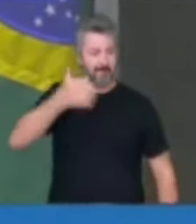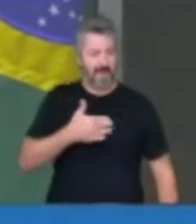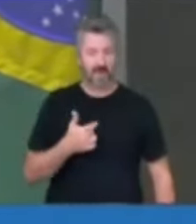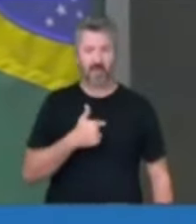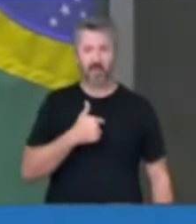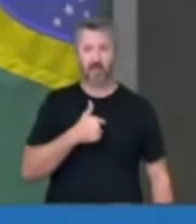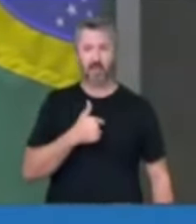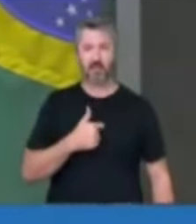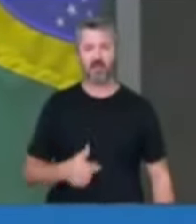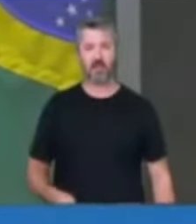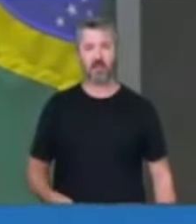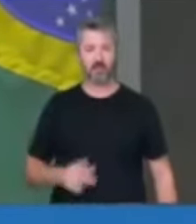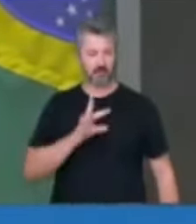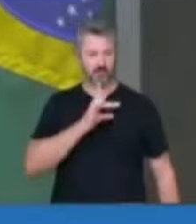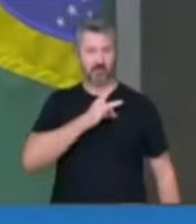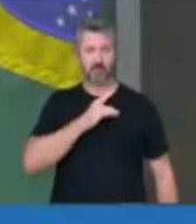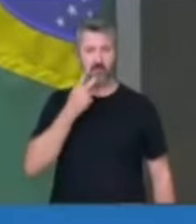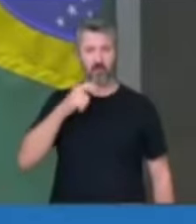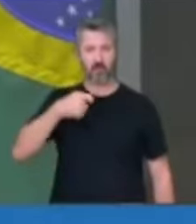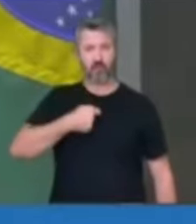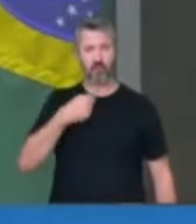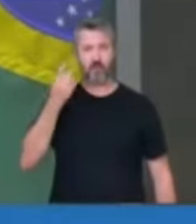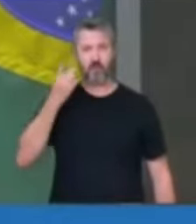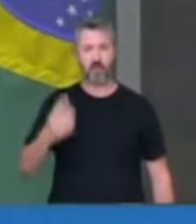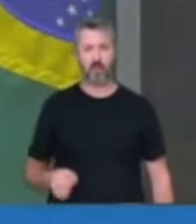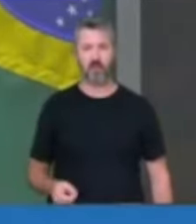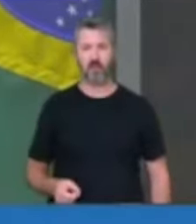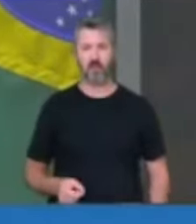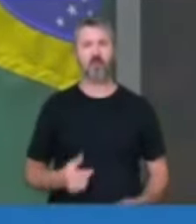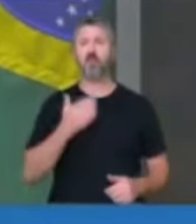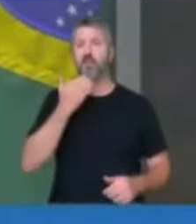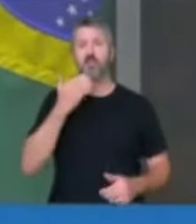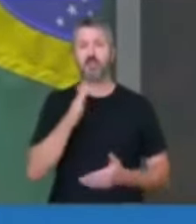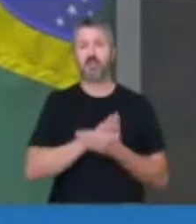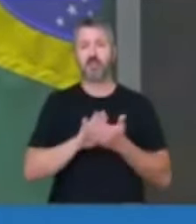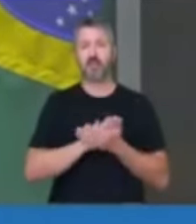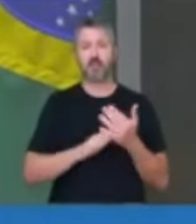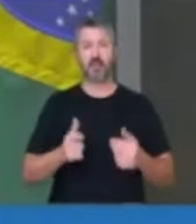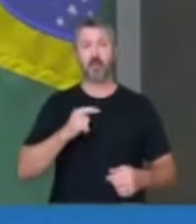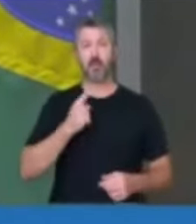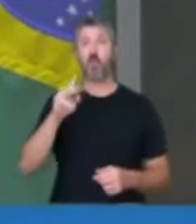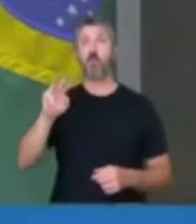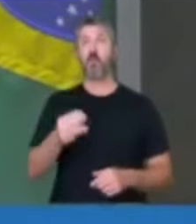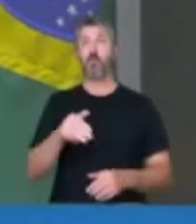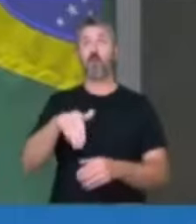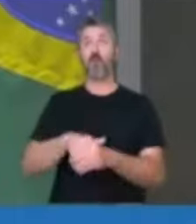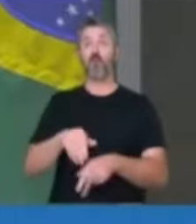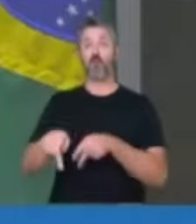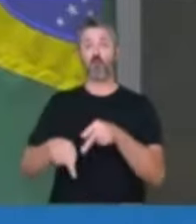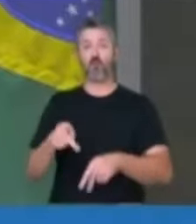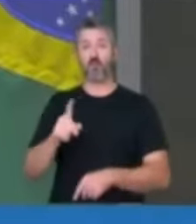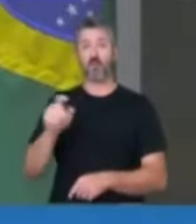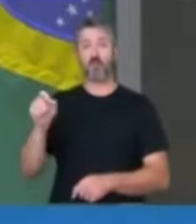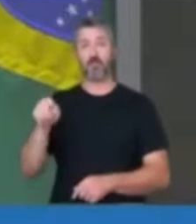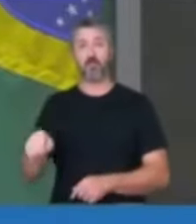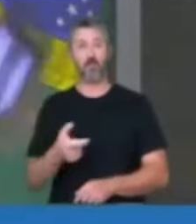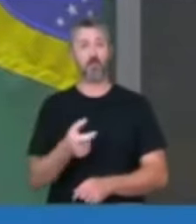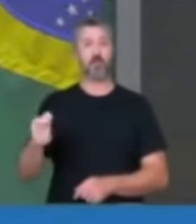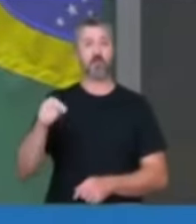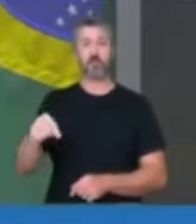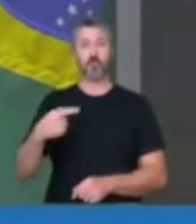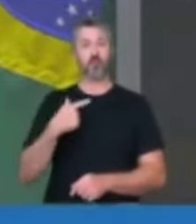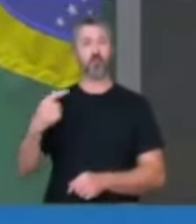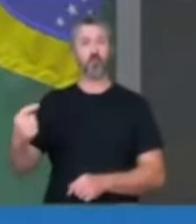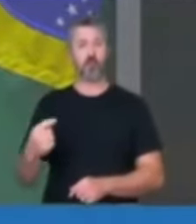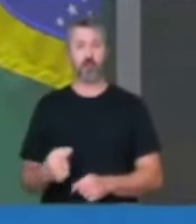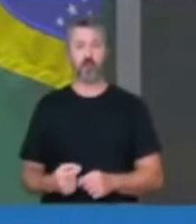do Pim para dizer que é deputado que que adianta a gente ter 1 milhão de votos na rua 100.000 200.000 aí o cara